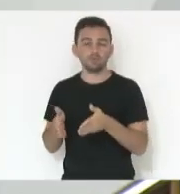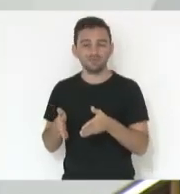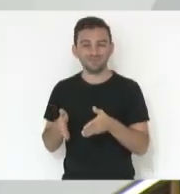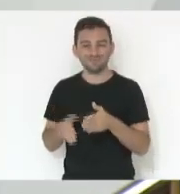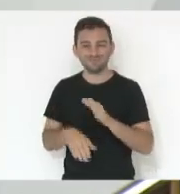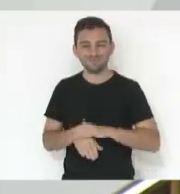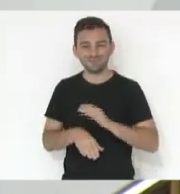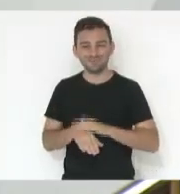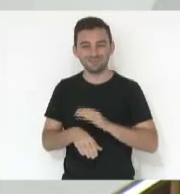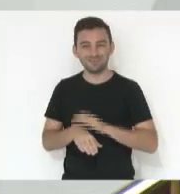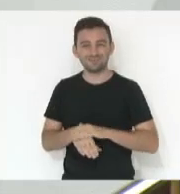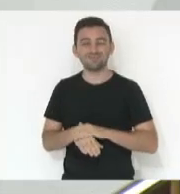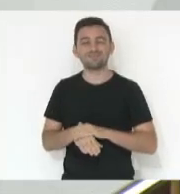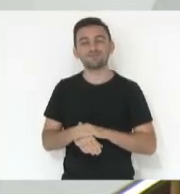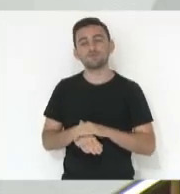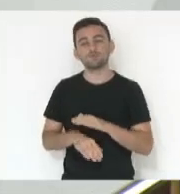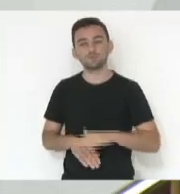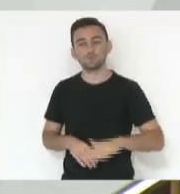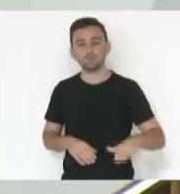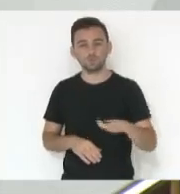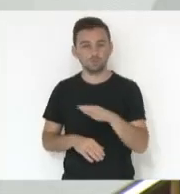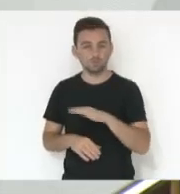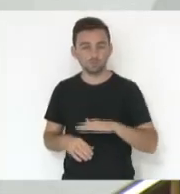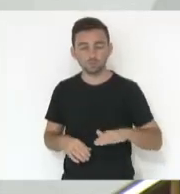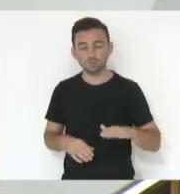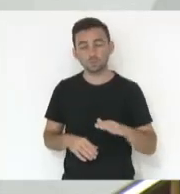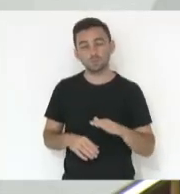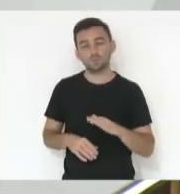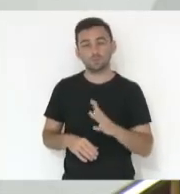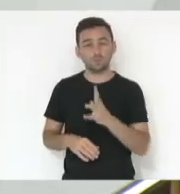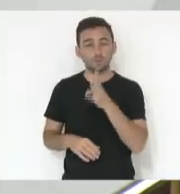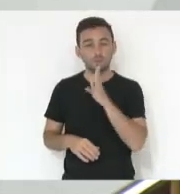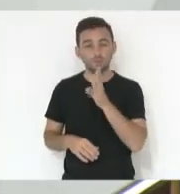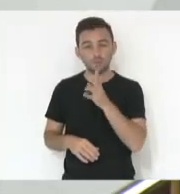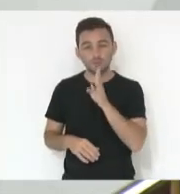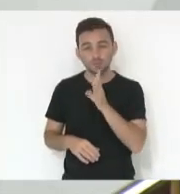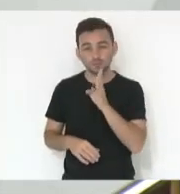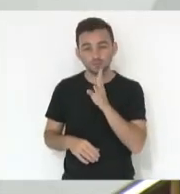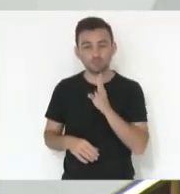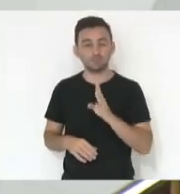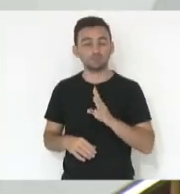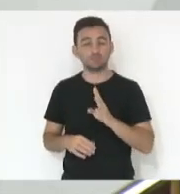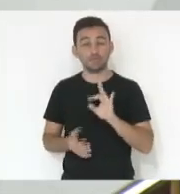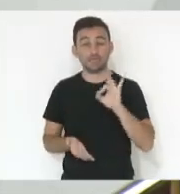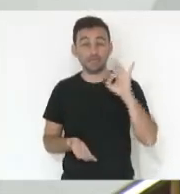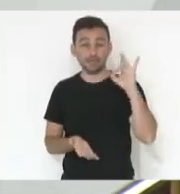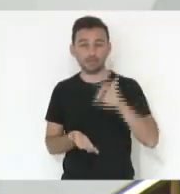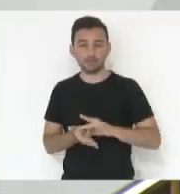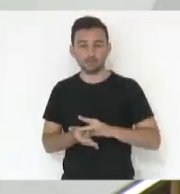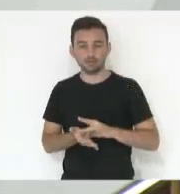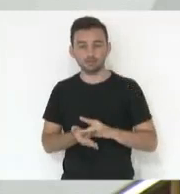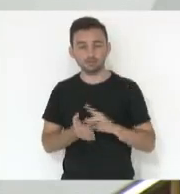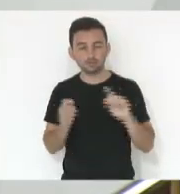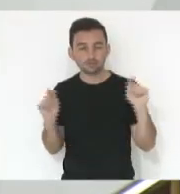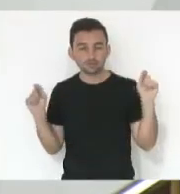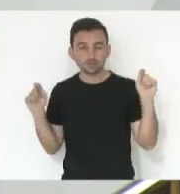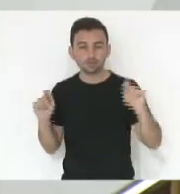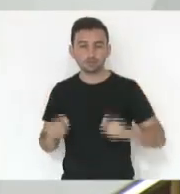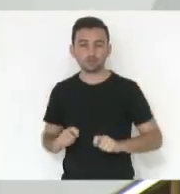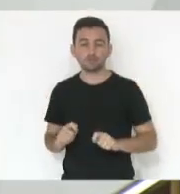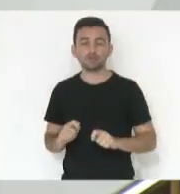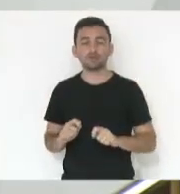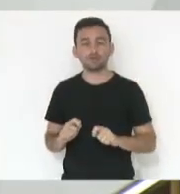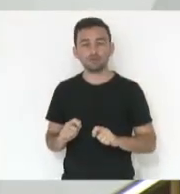ações, realmente, à luz do conhecimento da nossa realidade, elas possam se